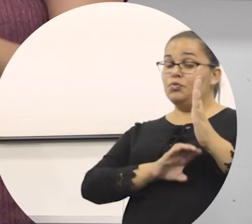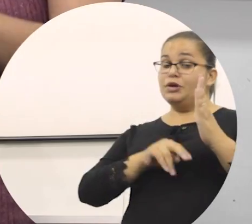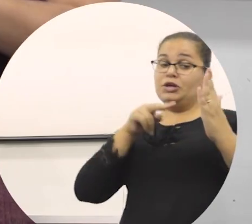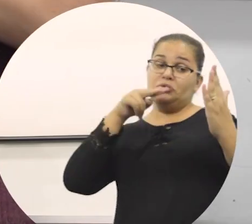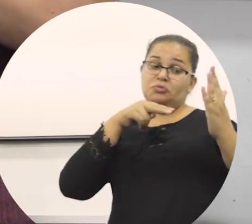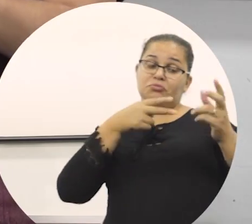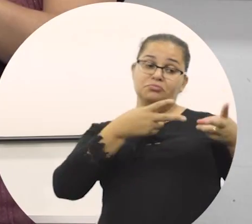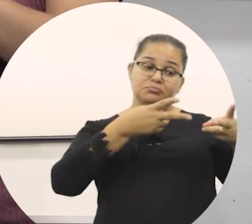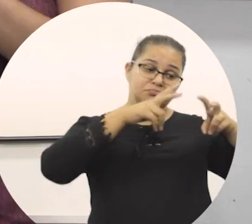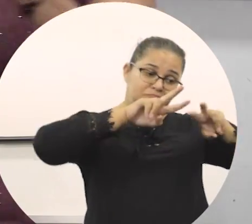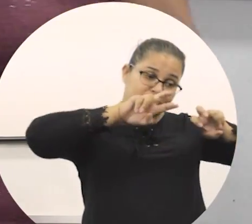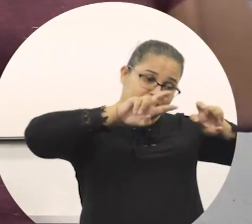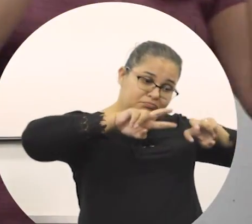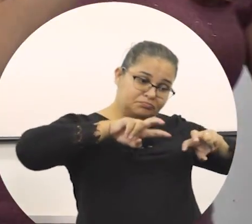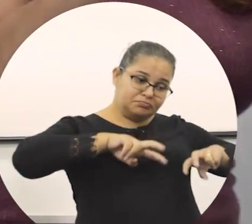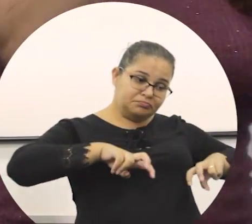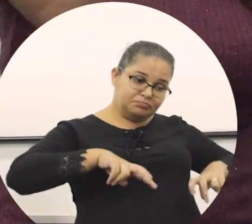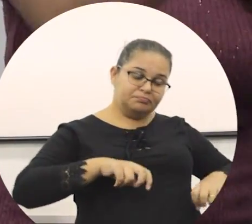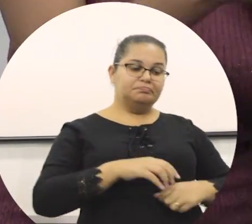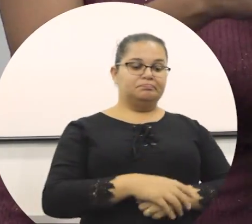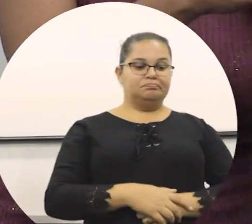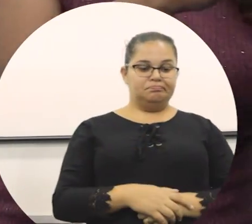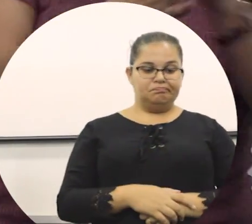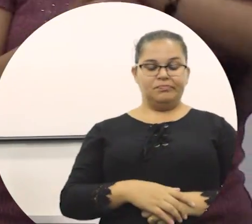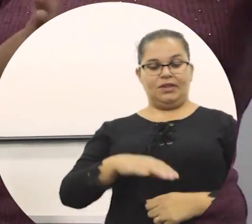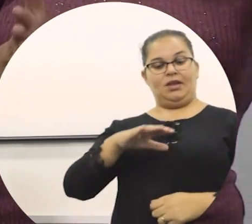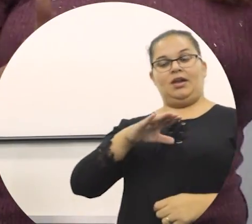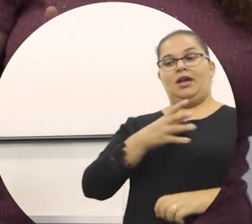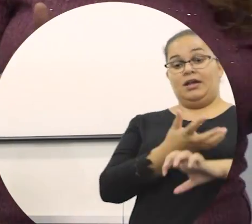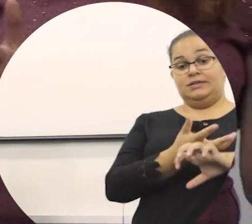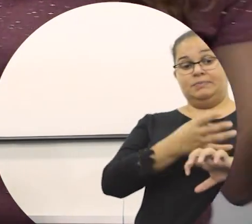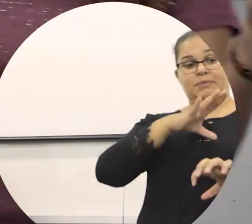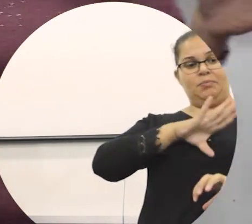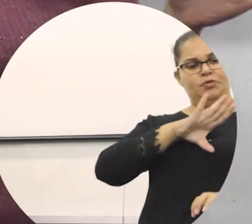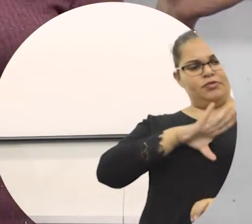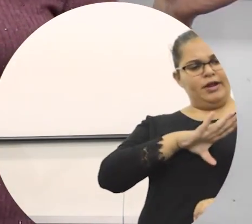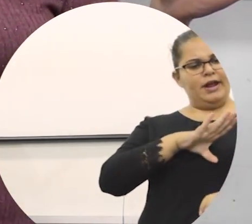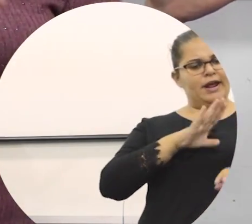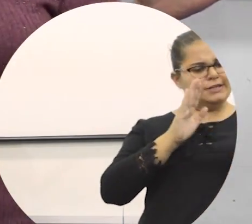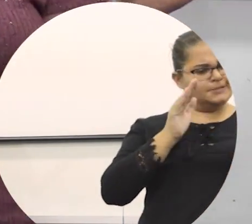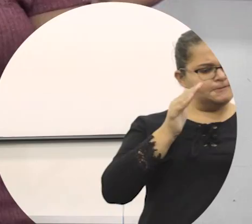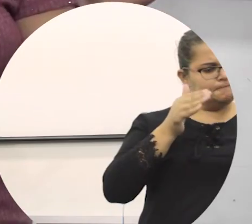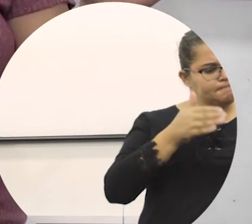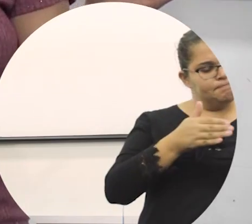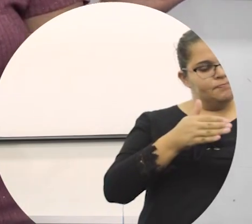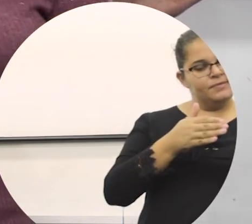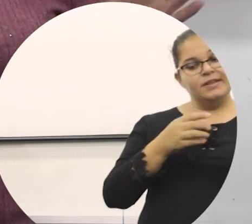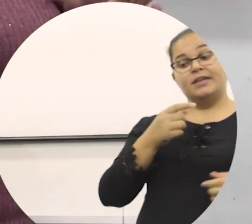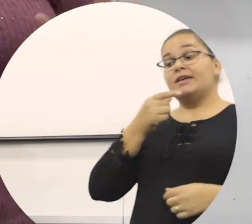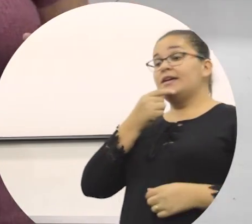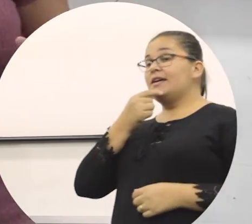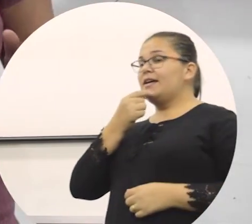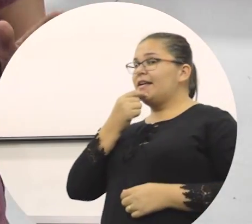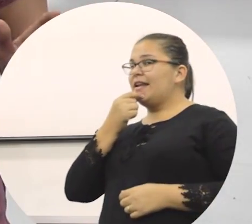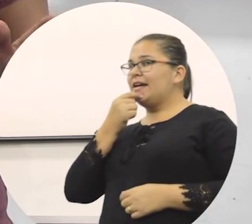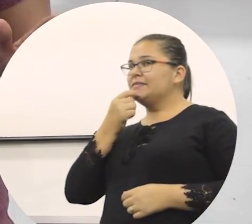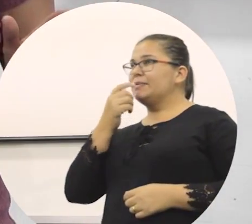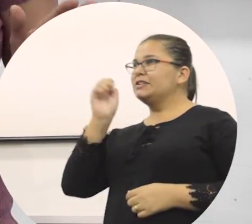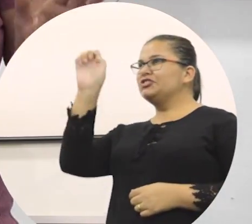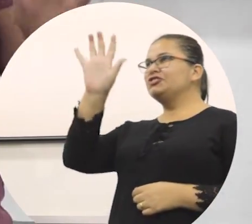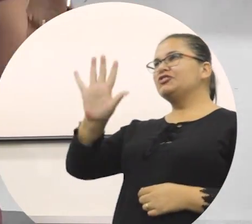dito. E olhando para o currículo de língua portuguesa, é muito específico. O de inglês é muito